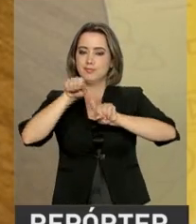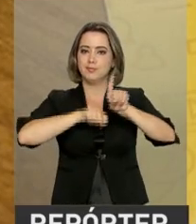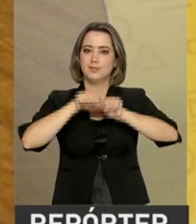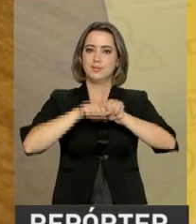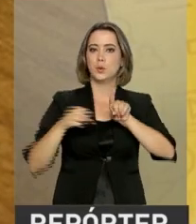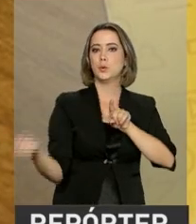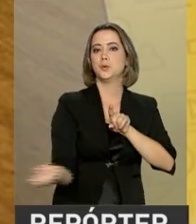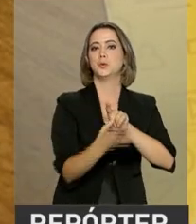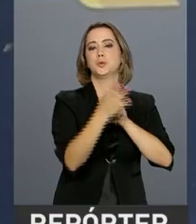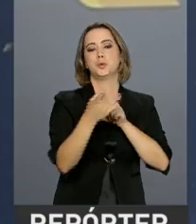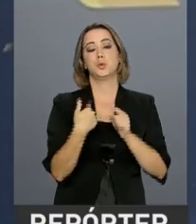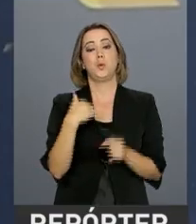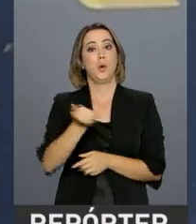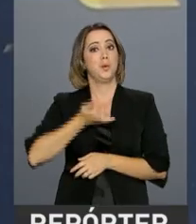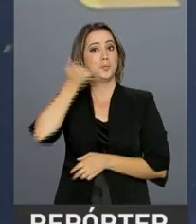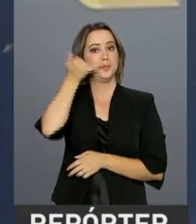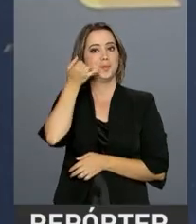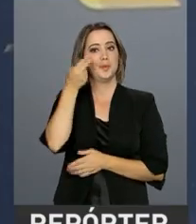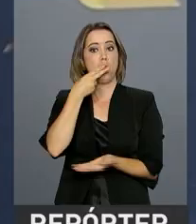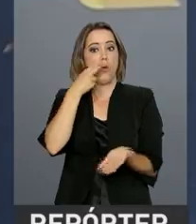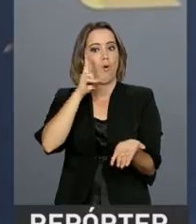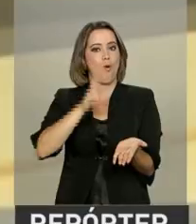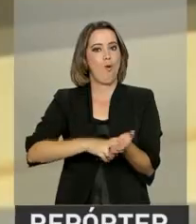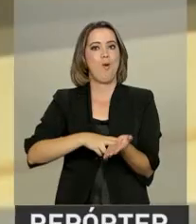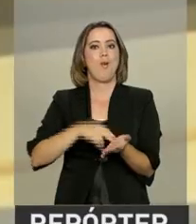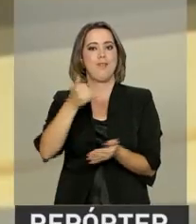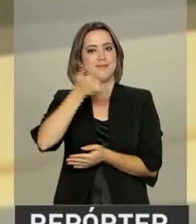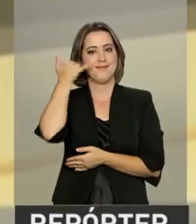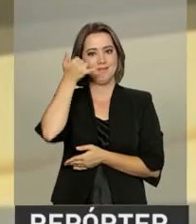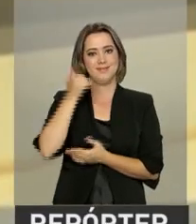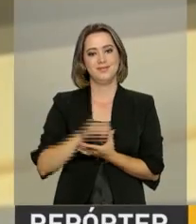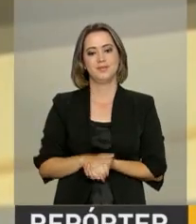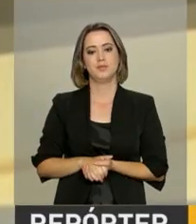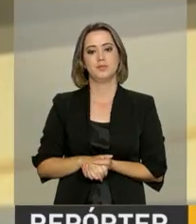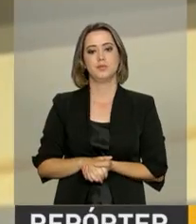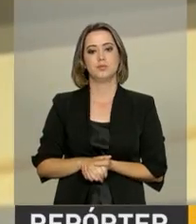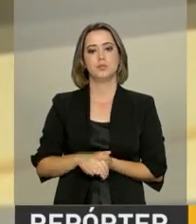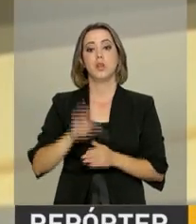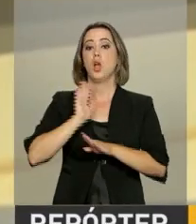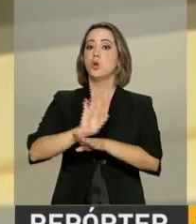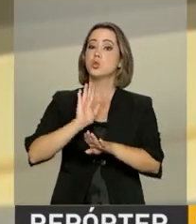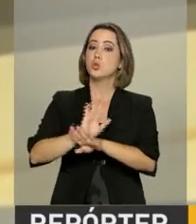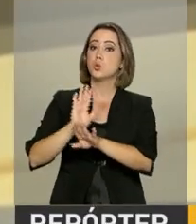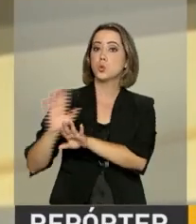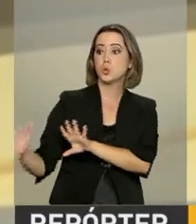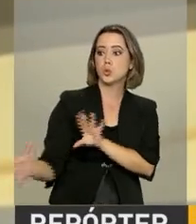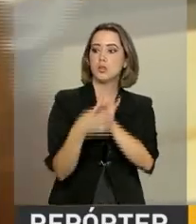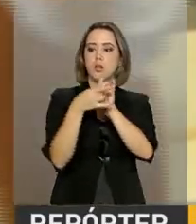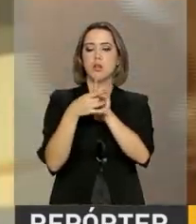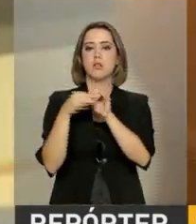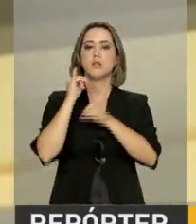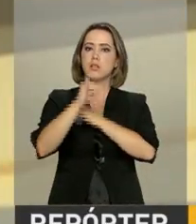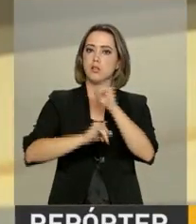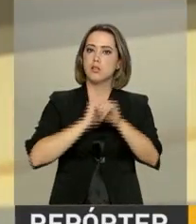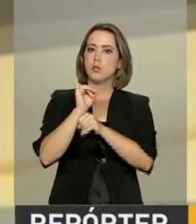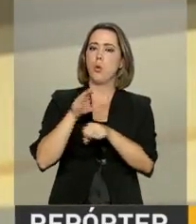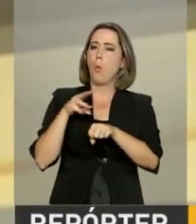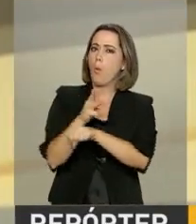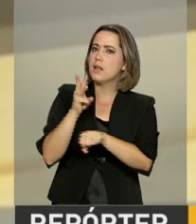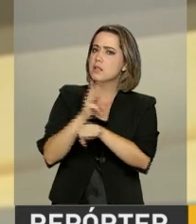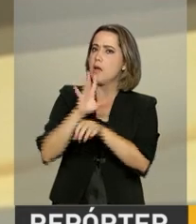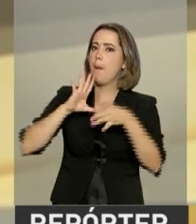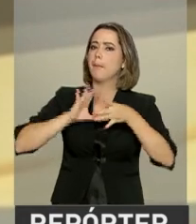celular pré-pago do mercado o correio celular ajuda na inclusão digital também porque tem 1 Giga de internet WhatsApp livre